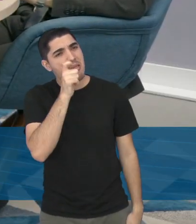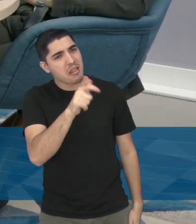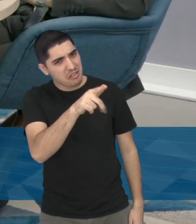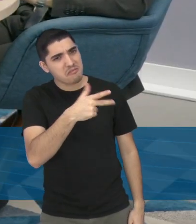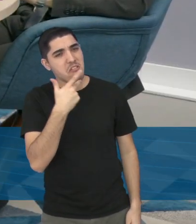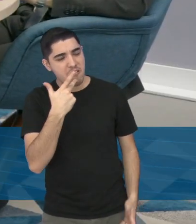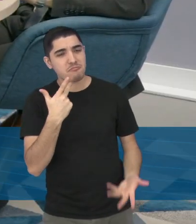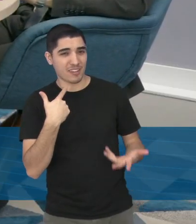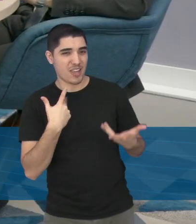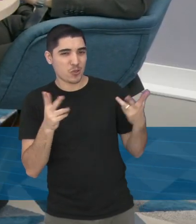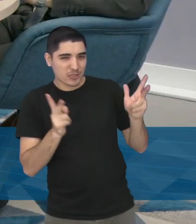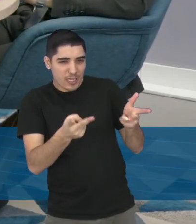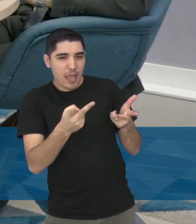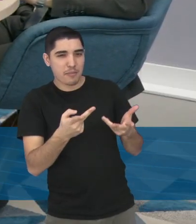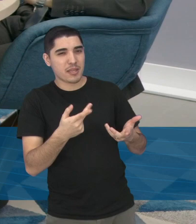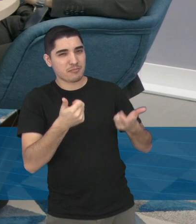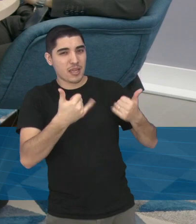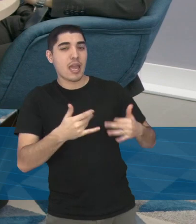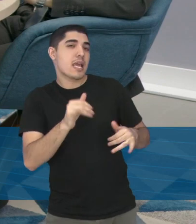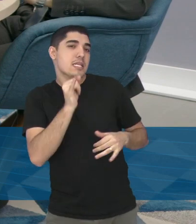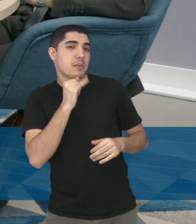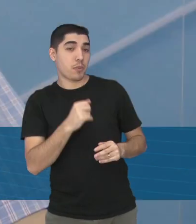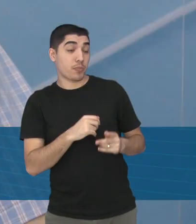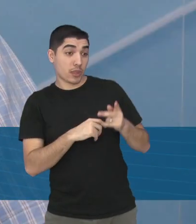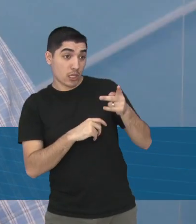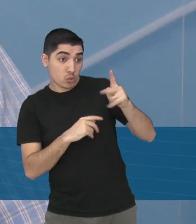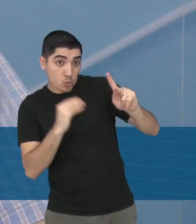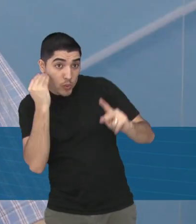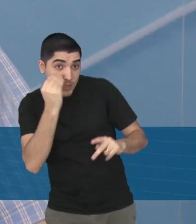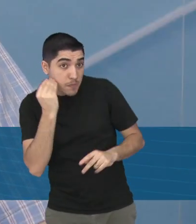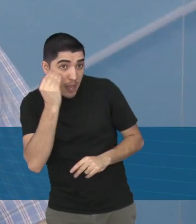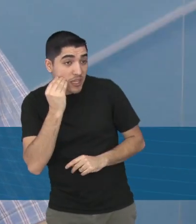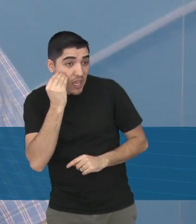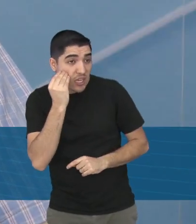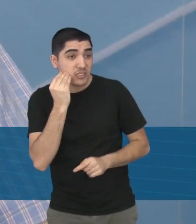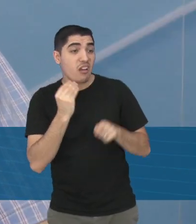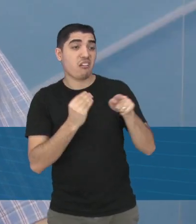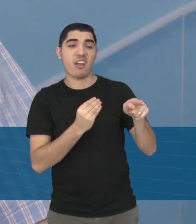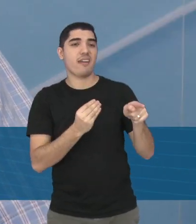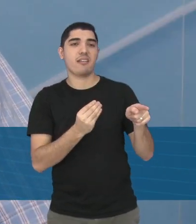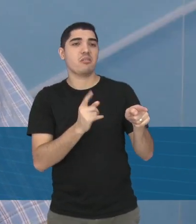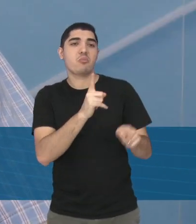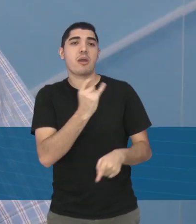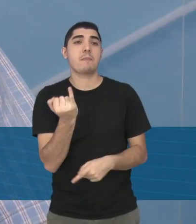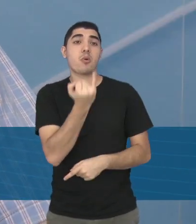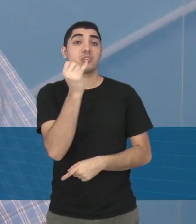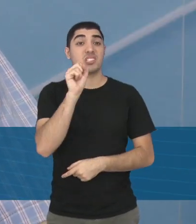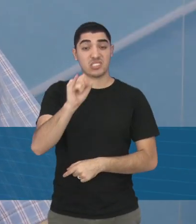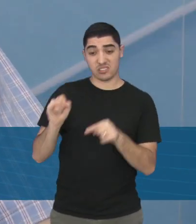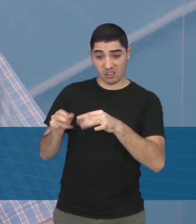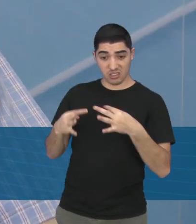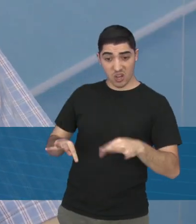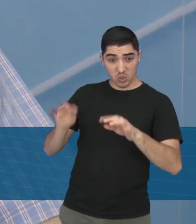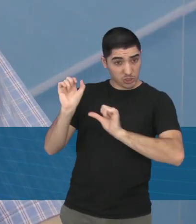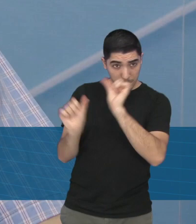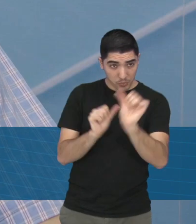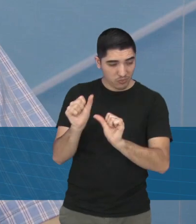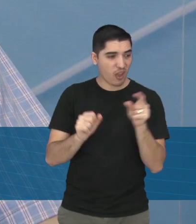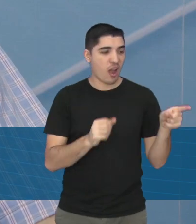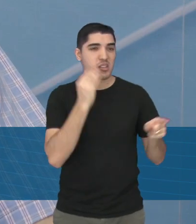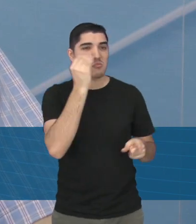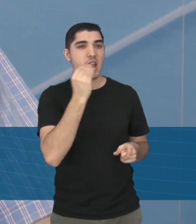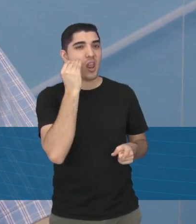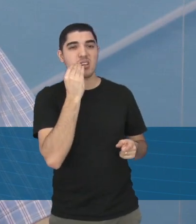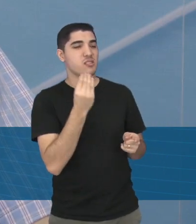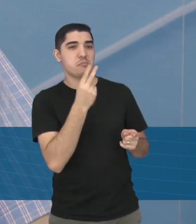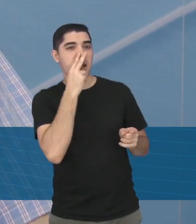isso. A sua experiência, ela não vale nada a partir do momento que muda a tecnologia. Né?